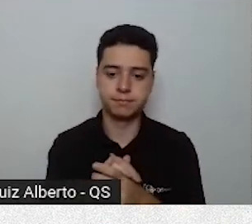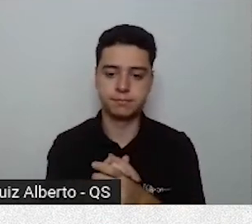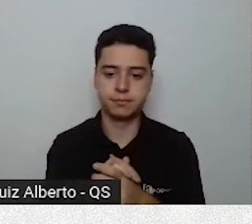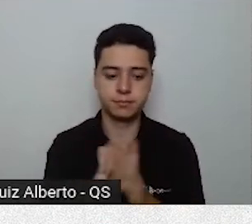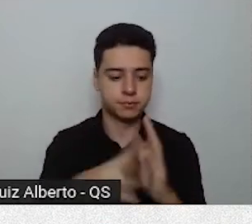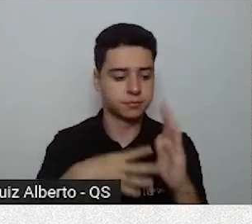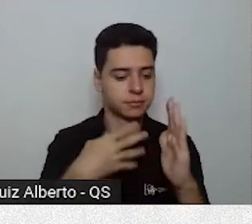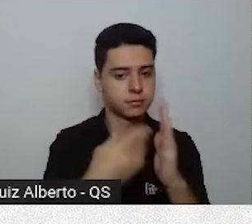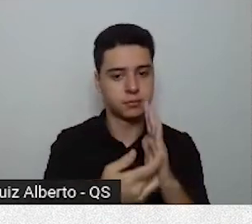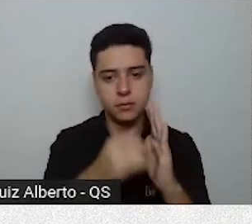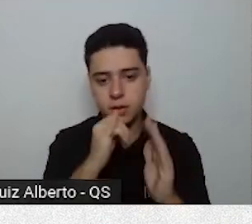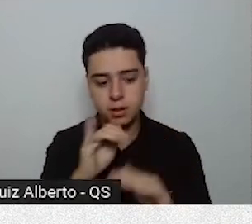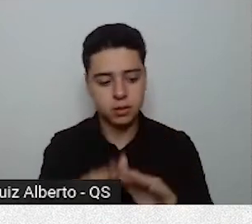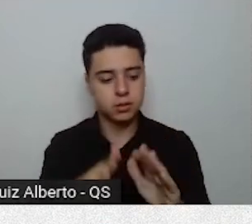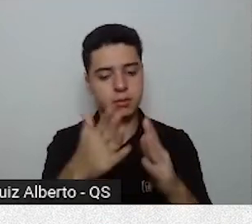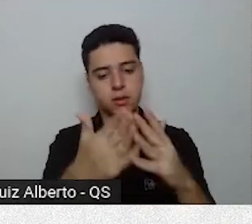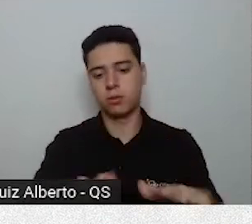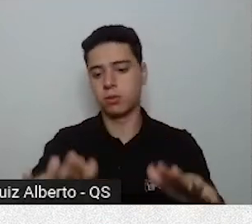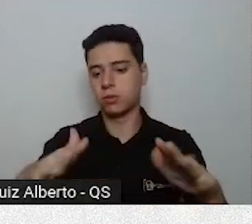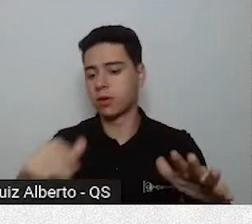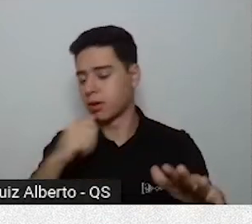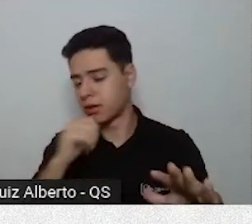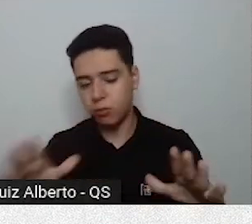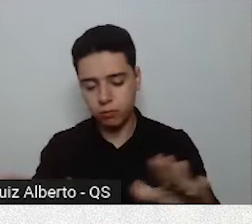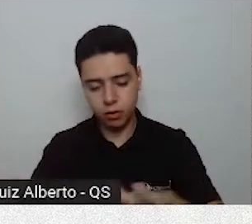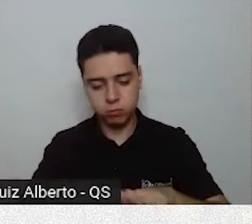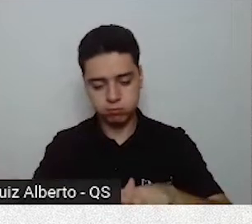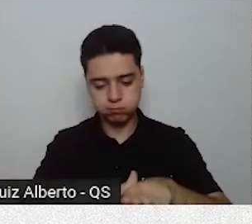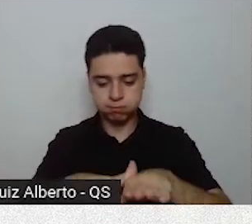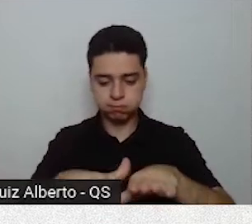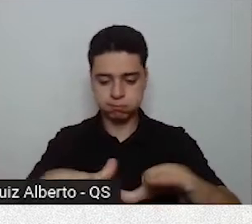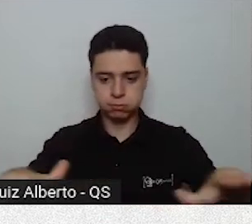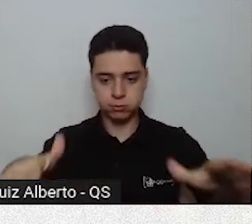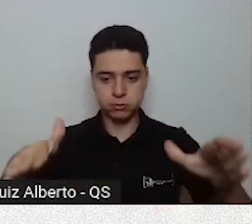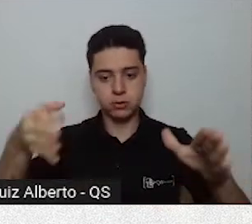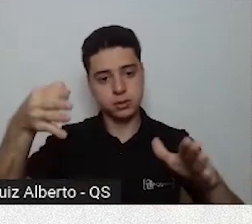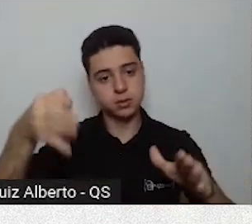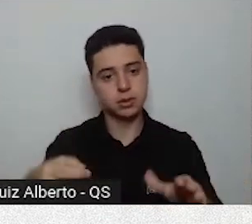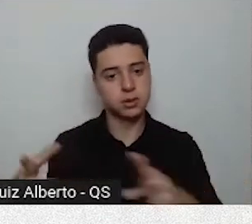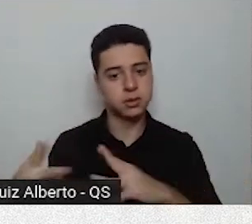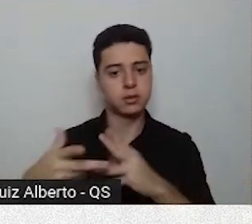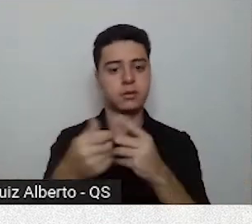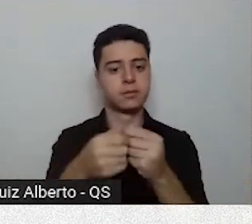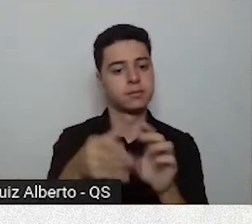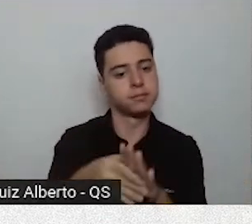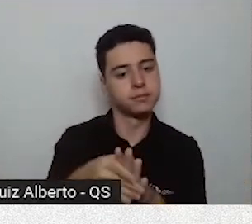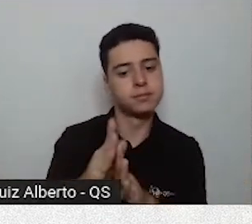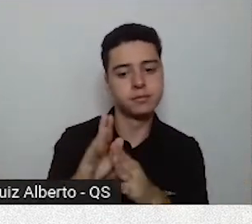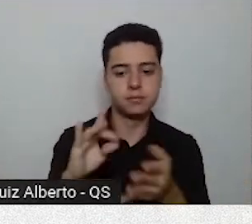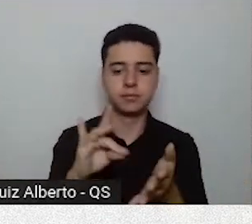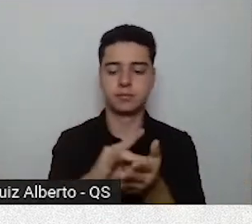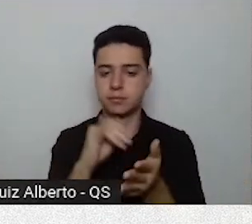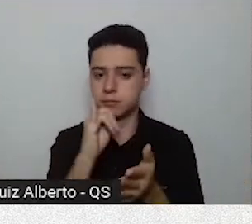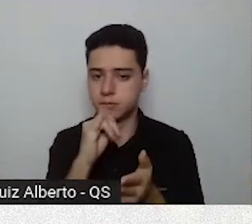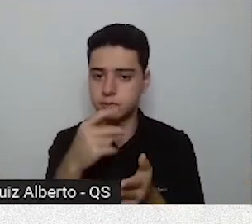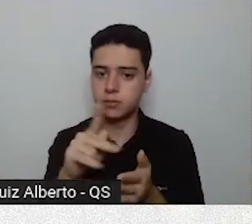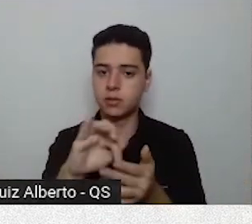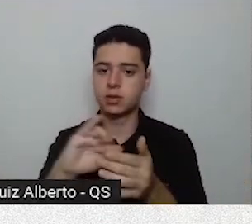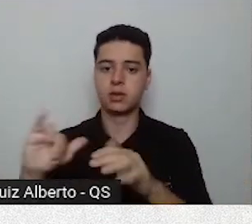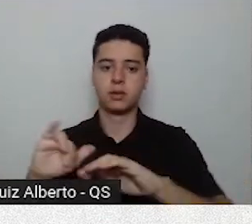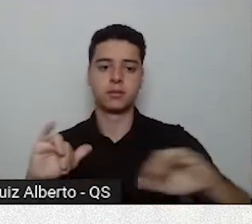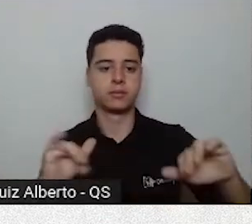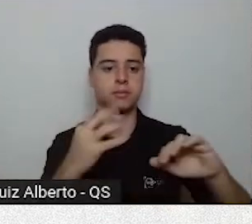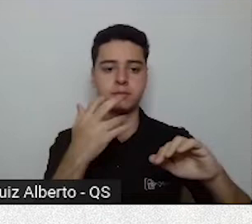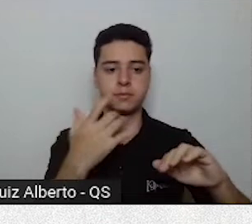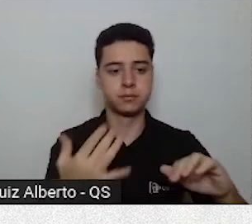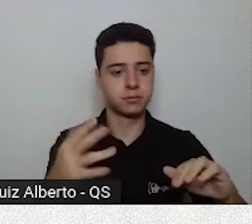muito ondulado, que ele seque um pouco mais retinho. Outra recomendação é que você separe as cores que você vai